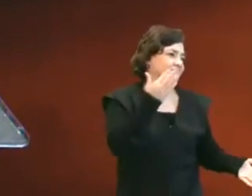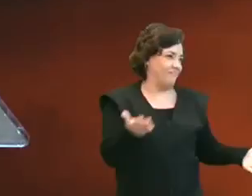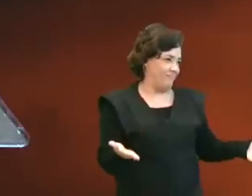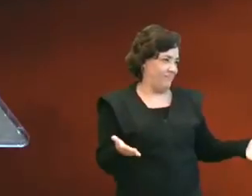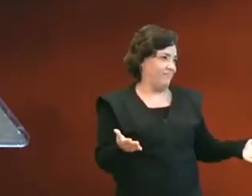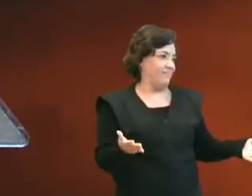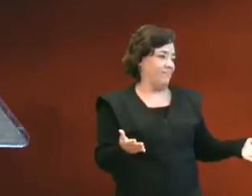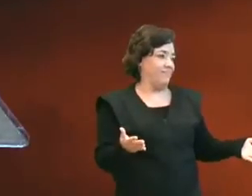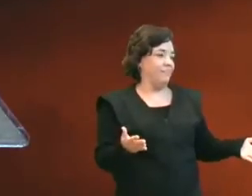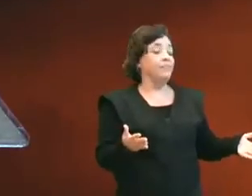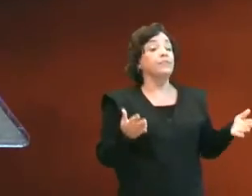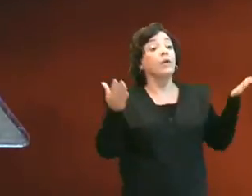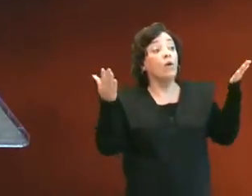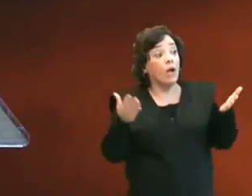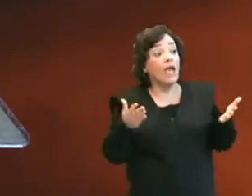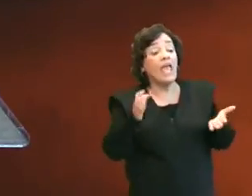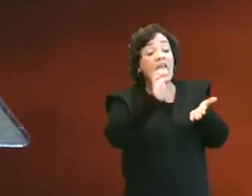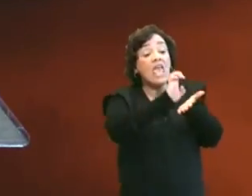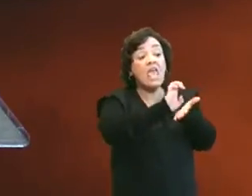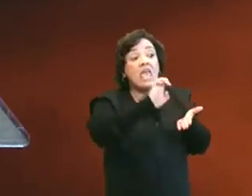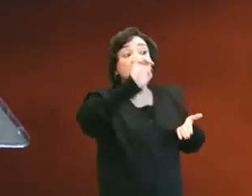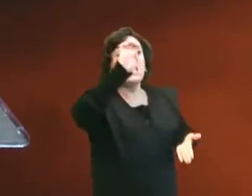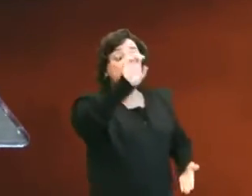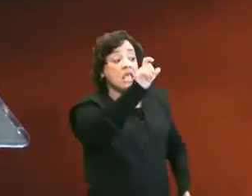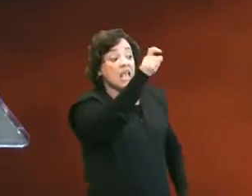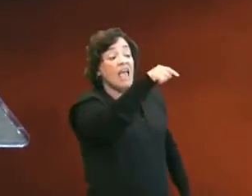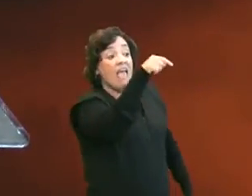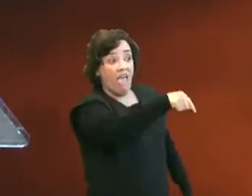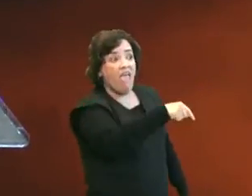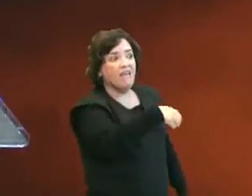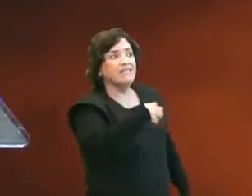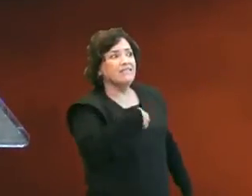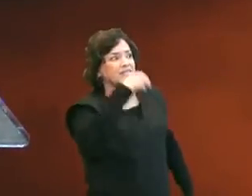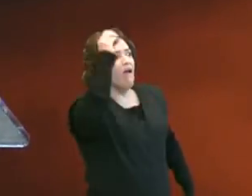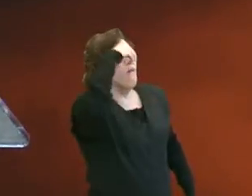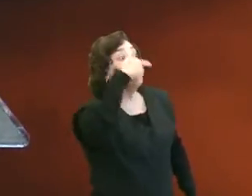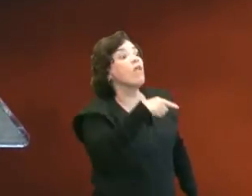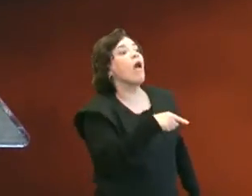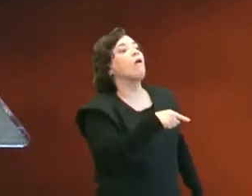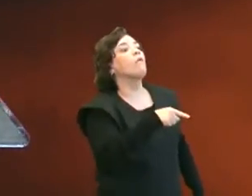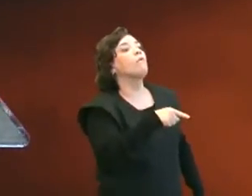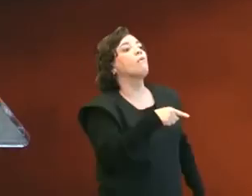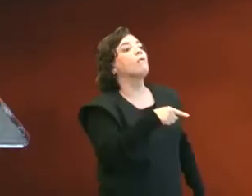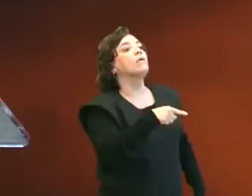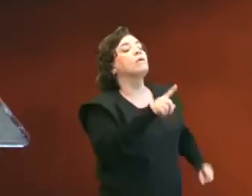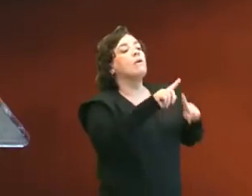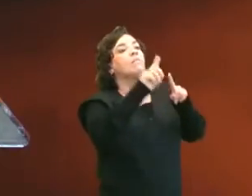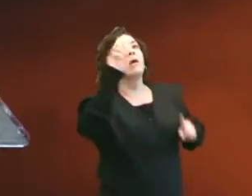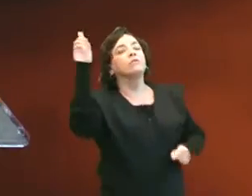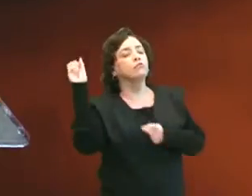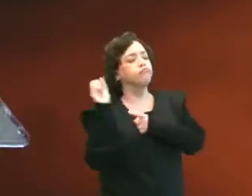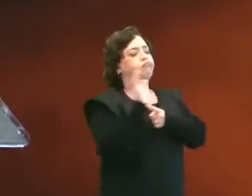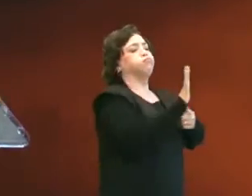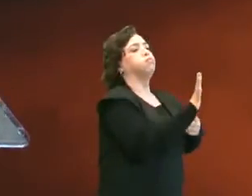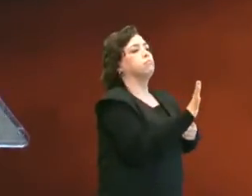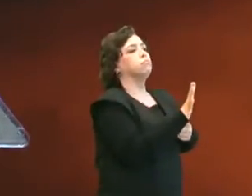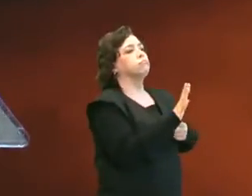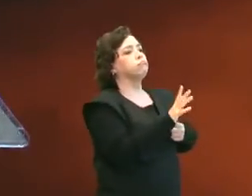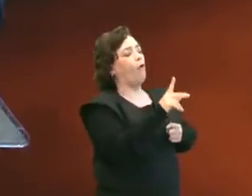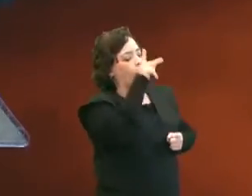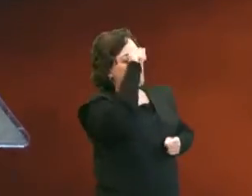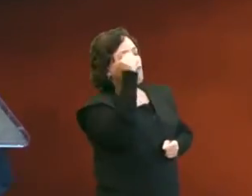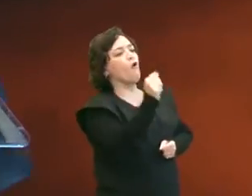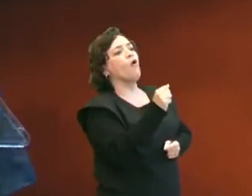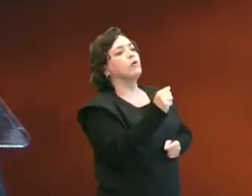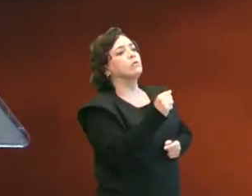Deus manifestou força na sua fraqueza, e creio que Deus quer fazer o mesmo conosco. A primeira maneira